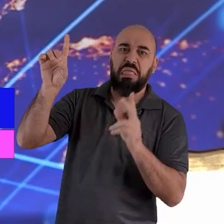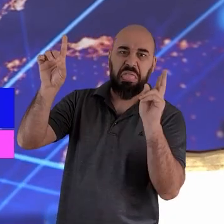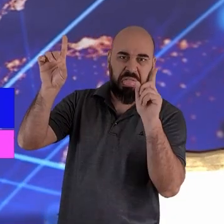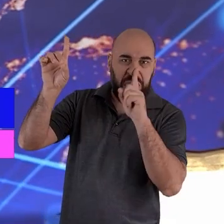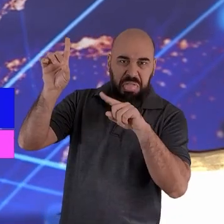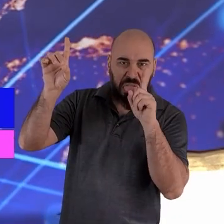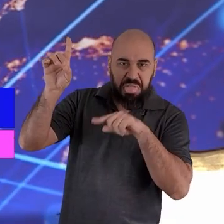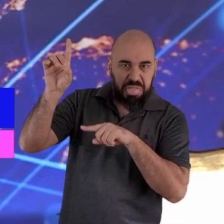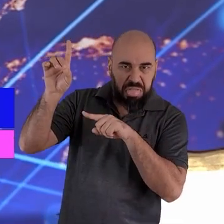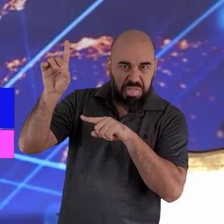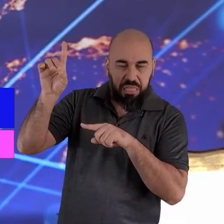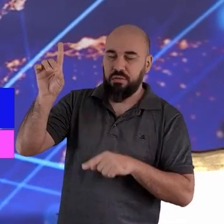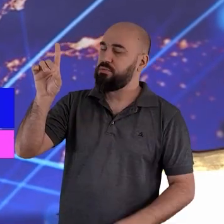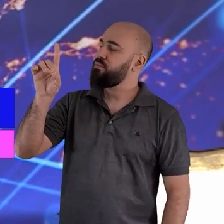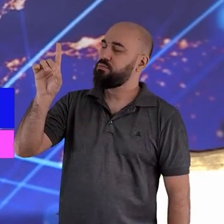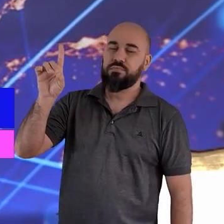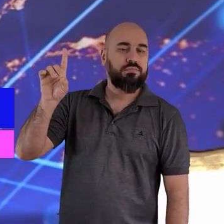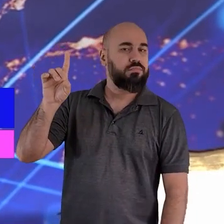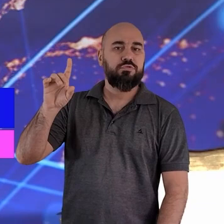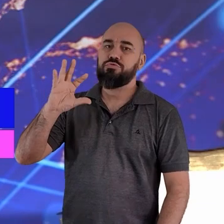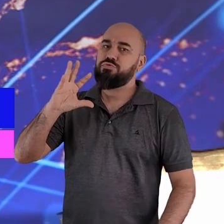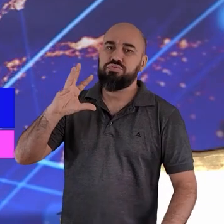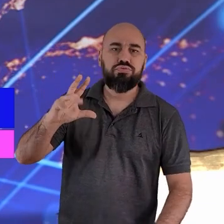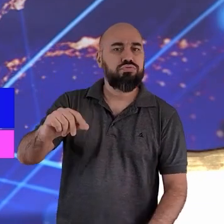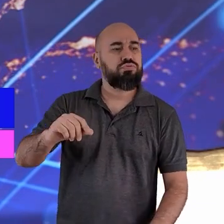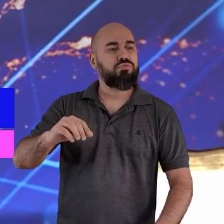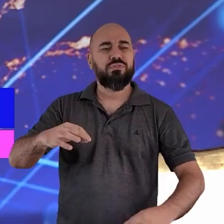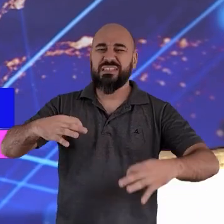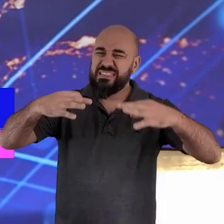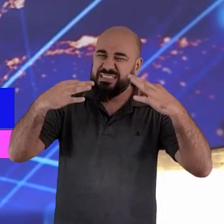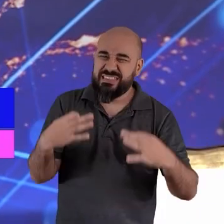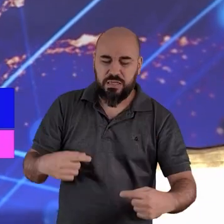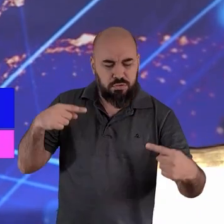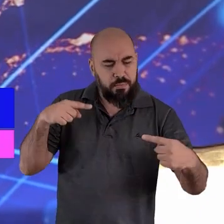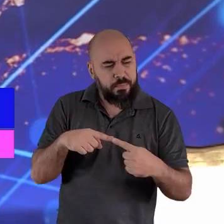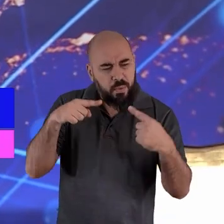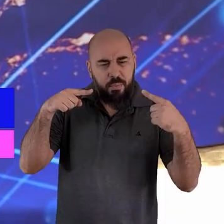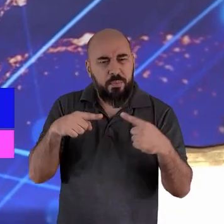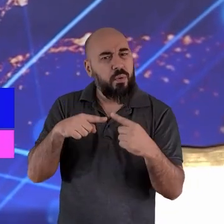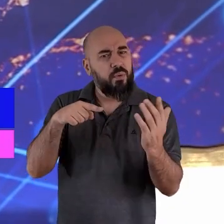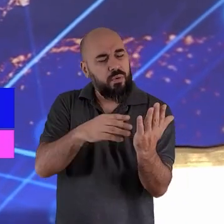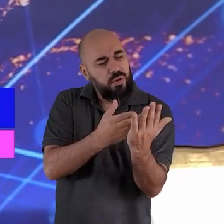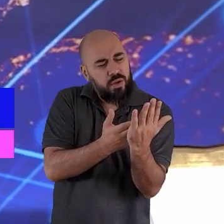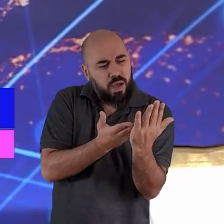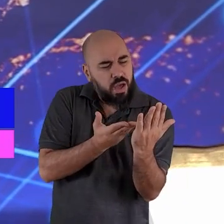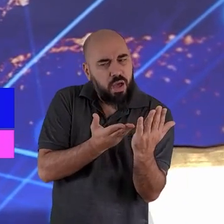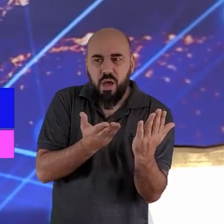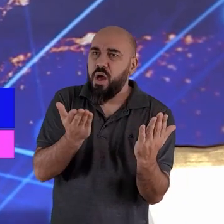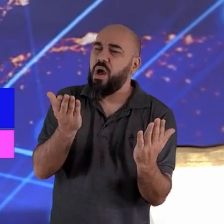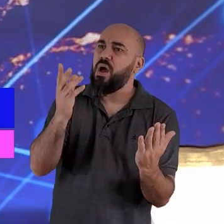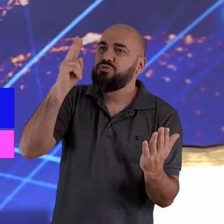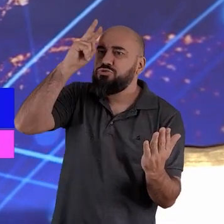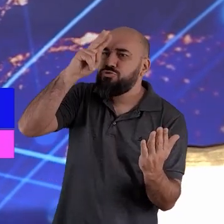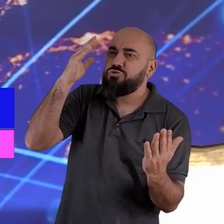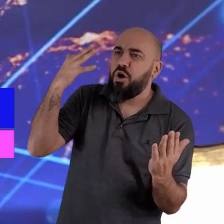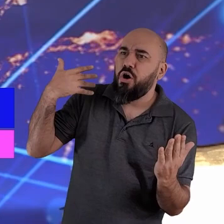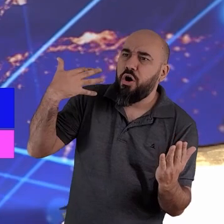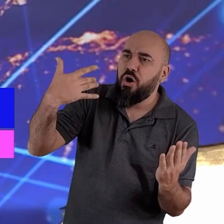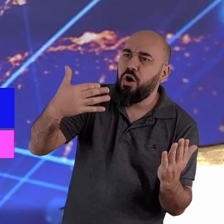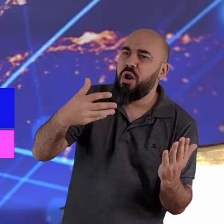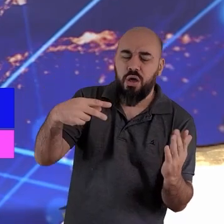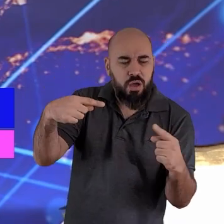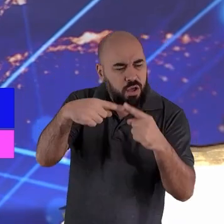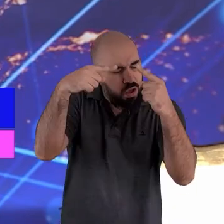acerta tudo, 100% de acerto. Então, é confiar, seguir,